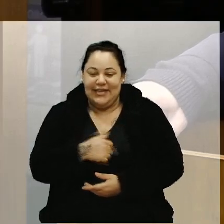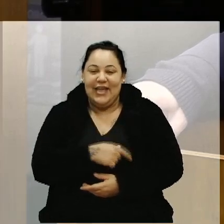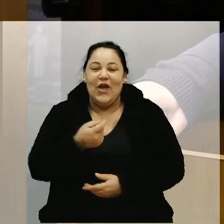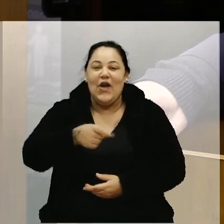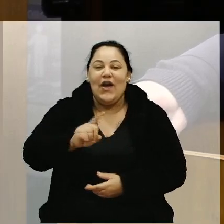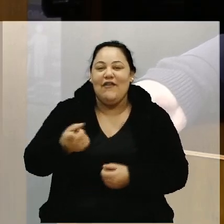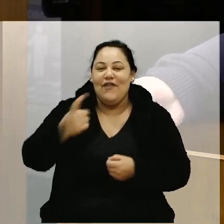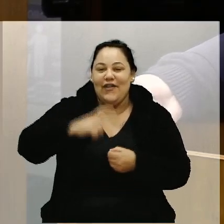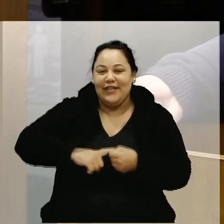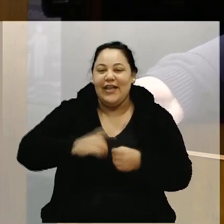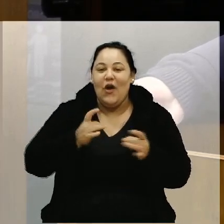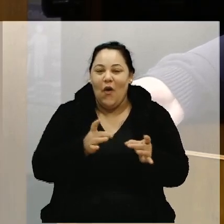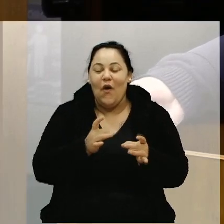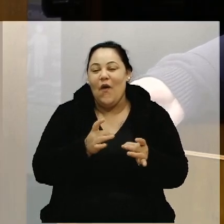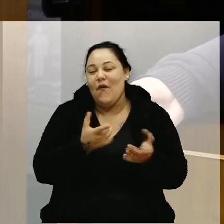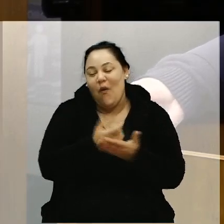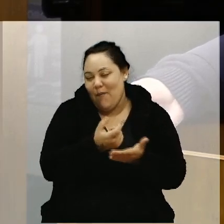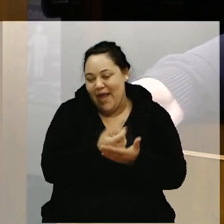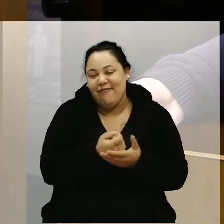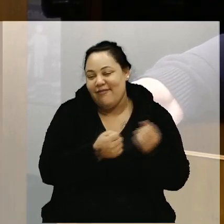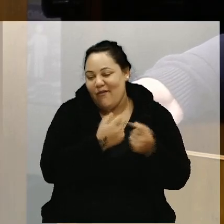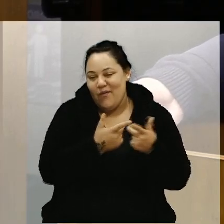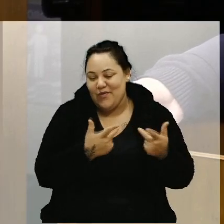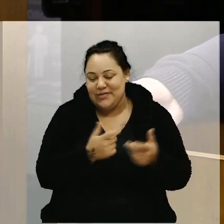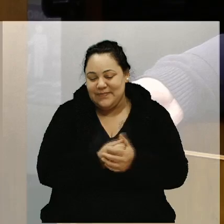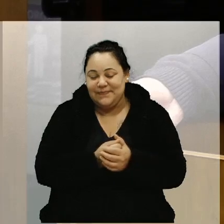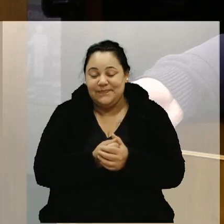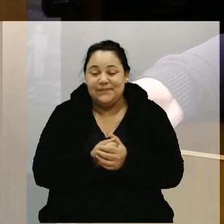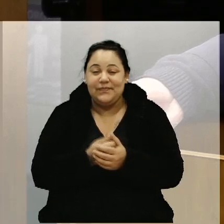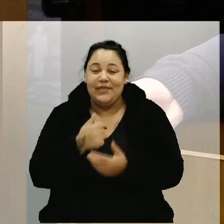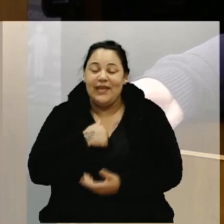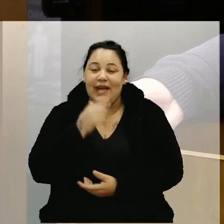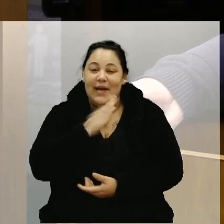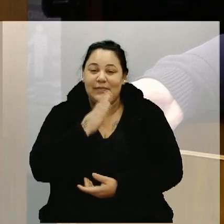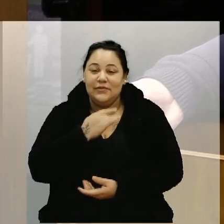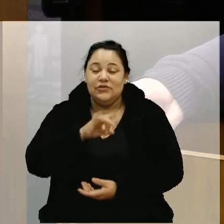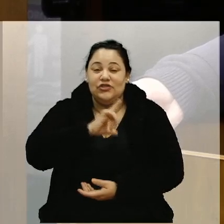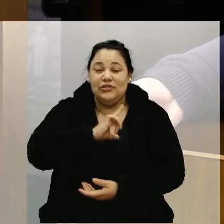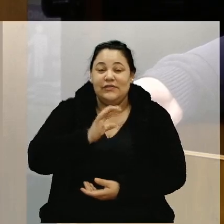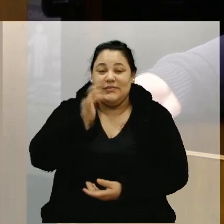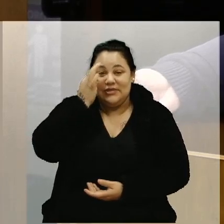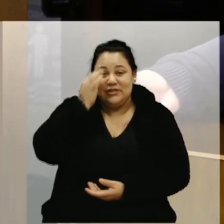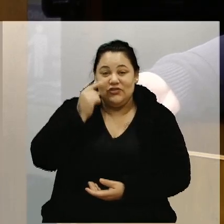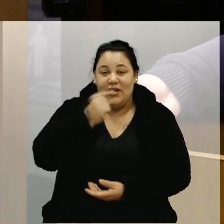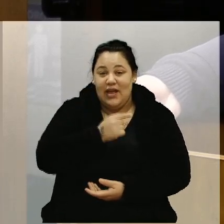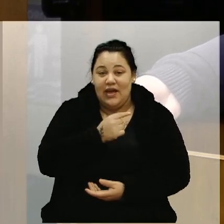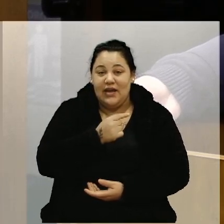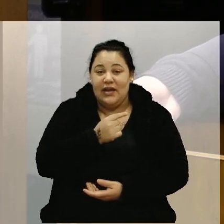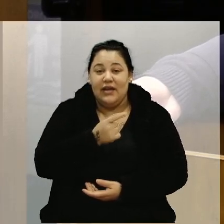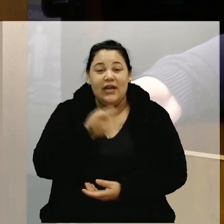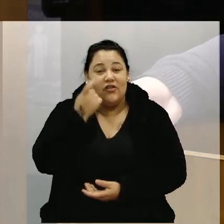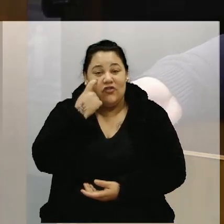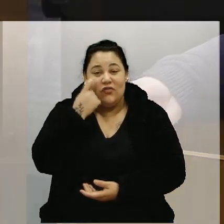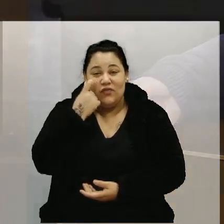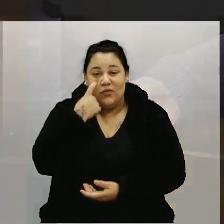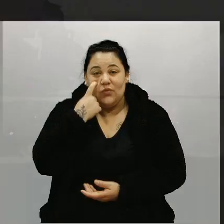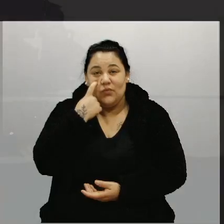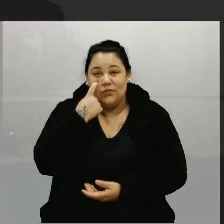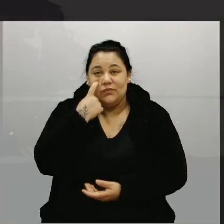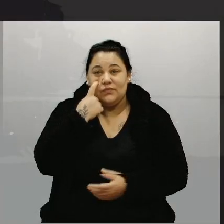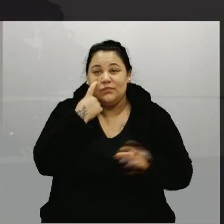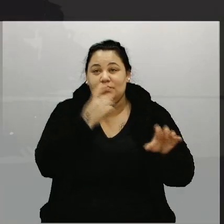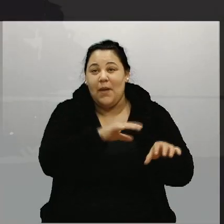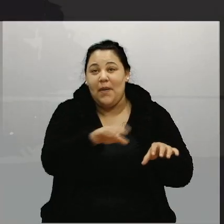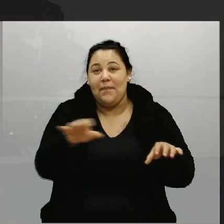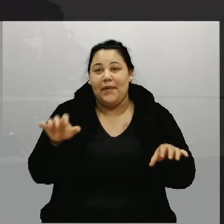gente comprava alguma coisa. E recentemente estivemos lá e vimos esse cenário.